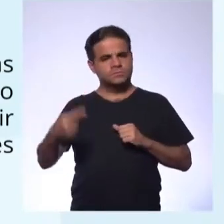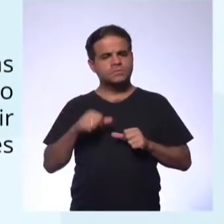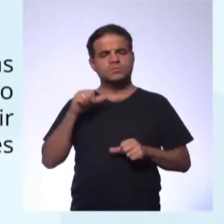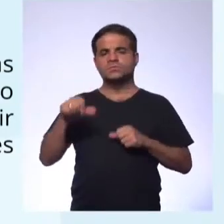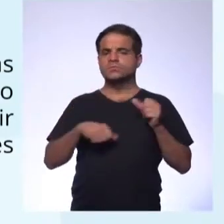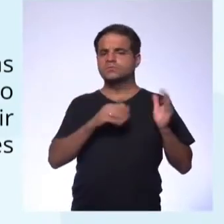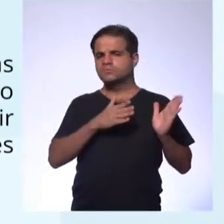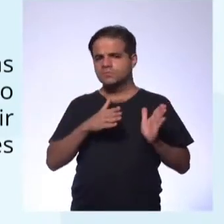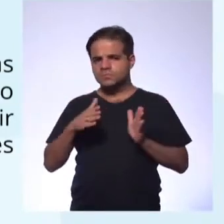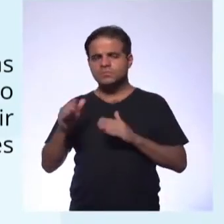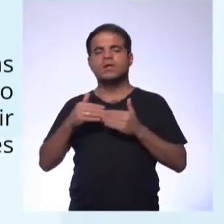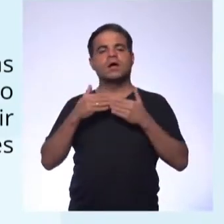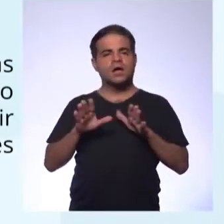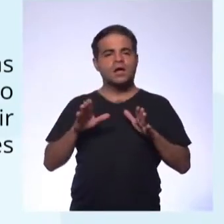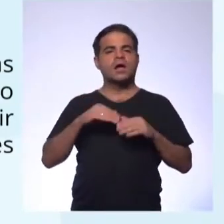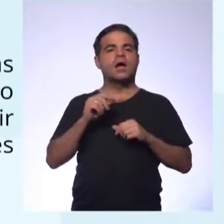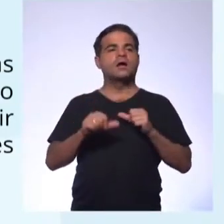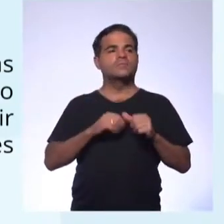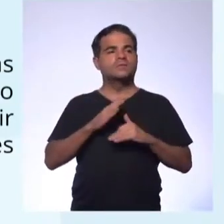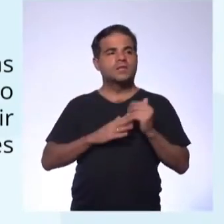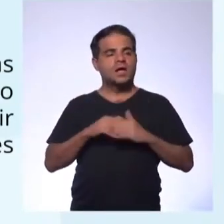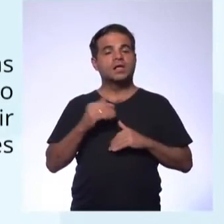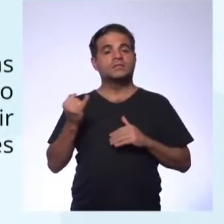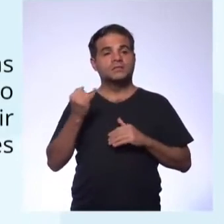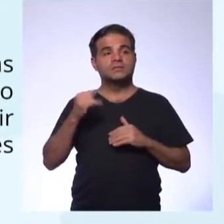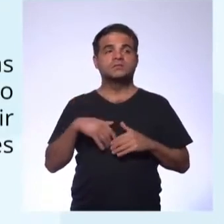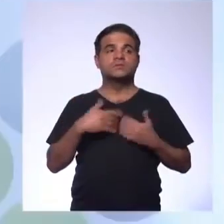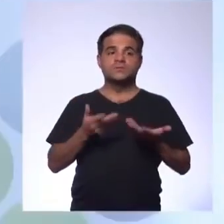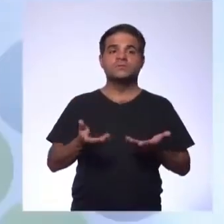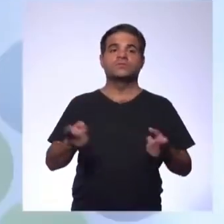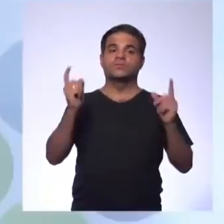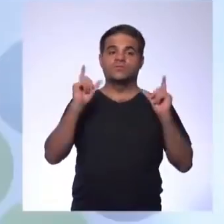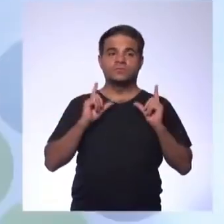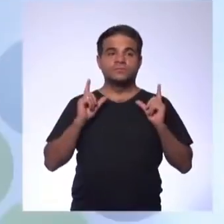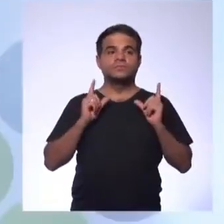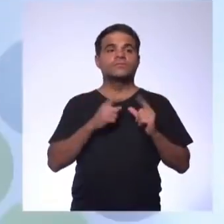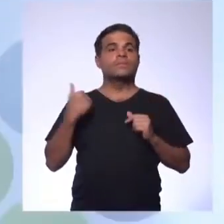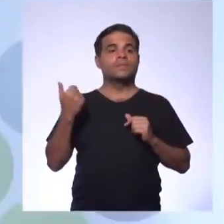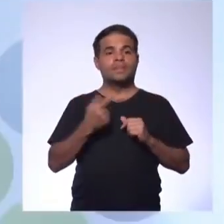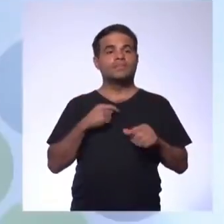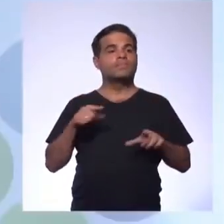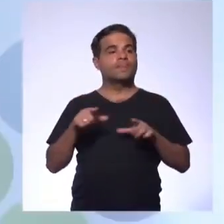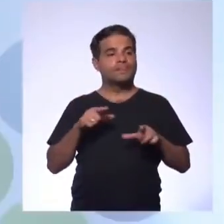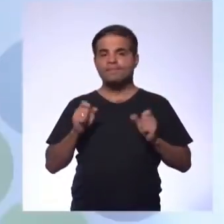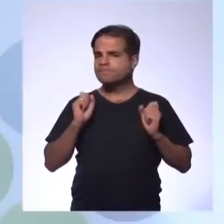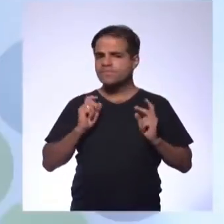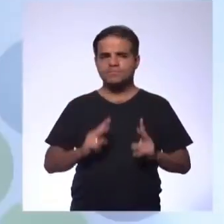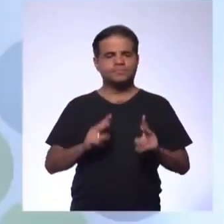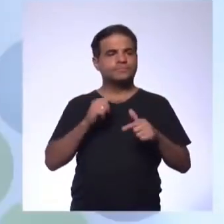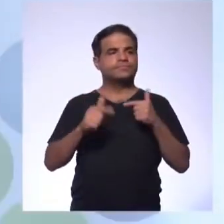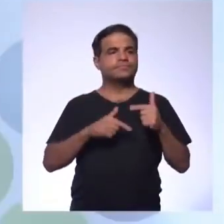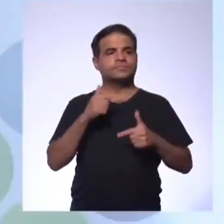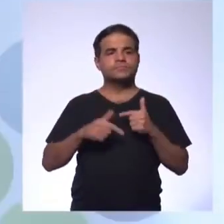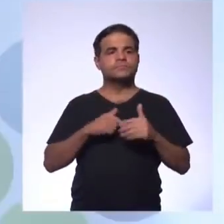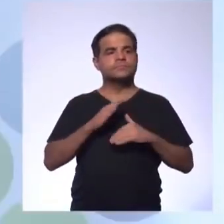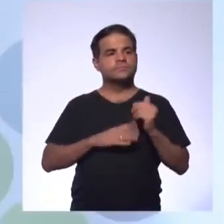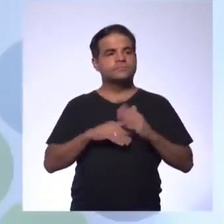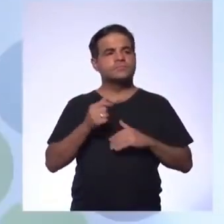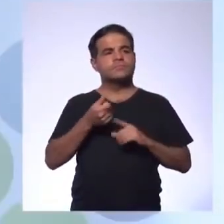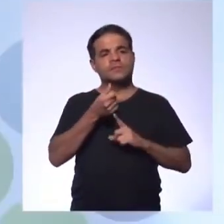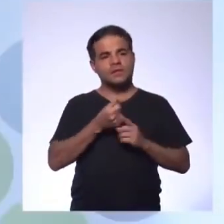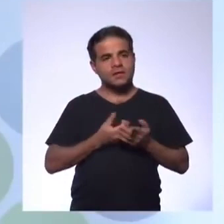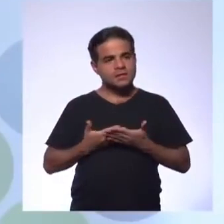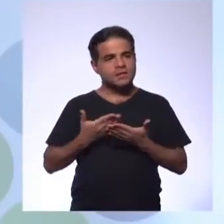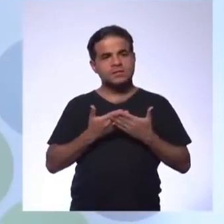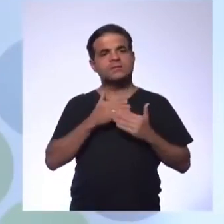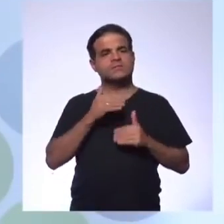sequência didática, a habilidade essencial muda. Ou seja, voltando aqui comigo, por favor. Nós trabalharemos a mesma habilidade essencial ao longo de 6 aulas,